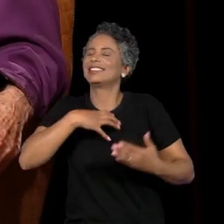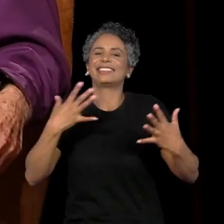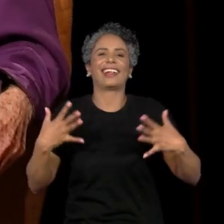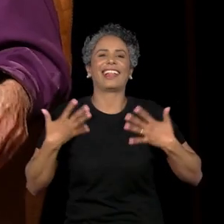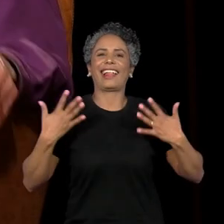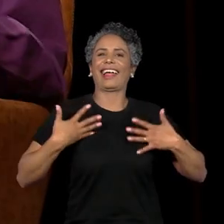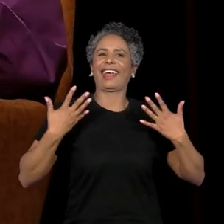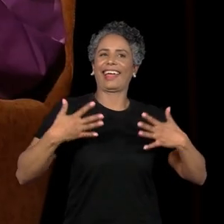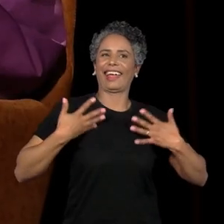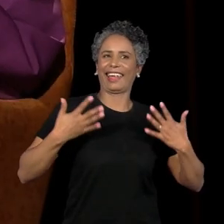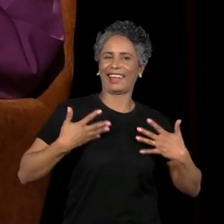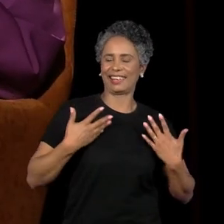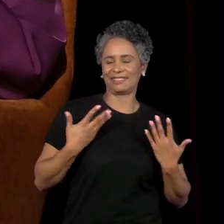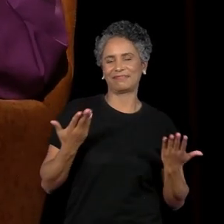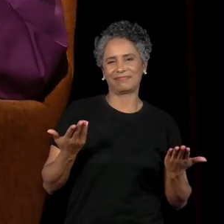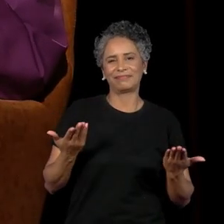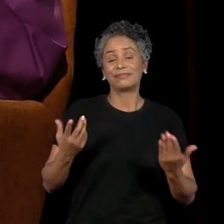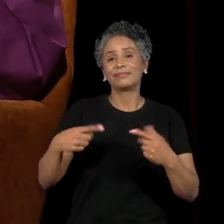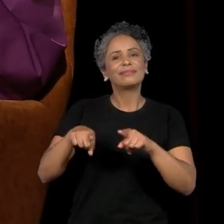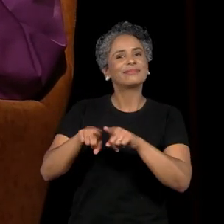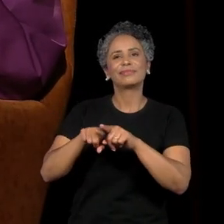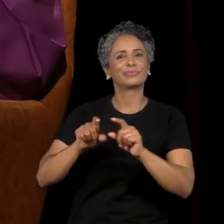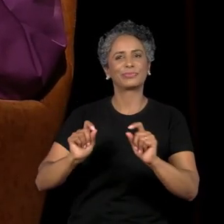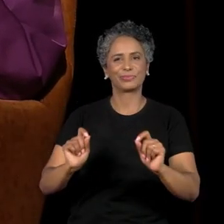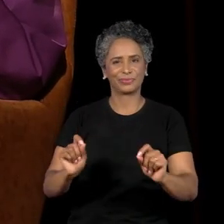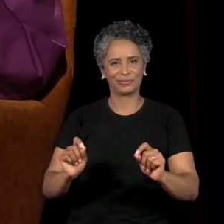Alegro. Aí,